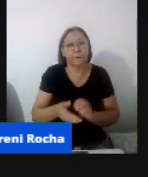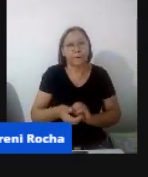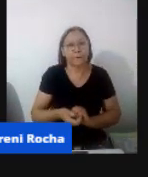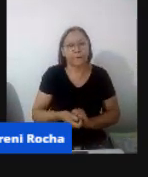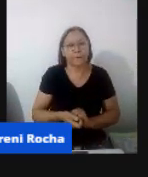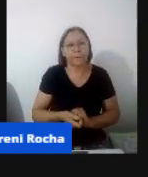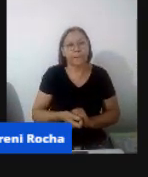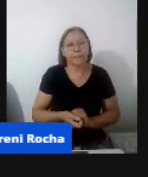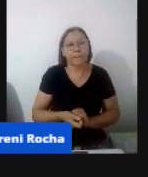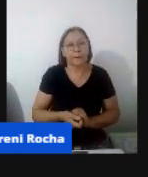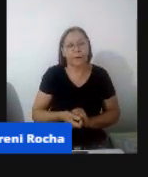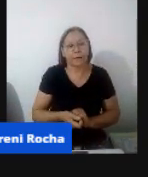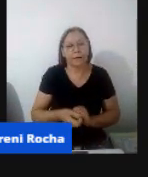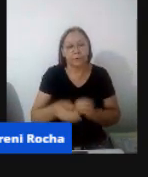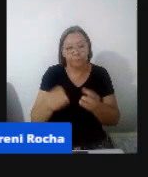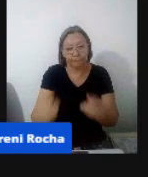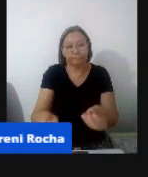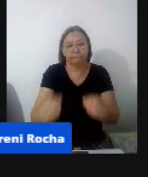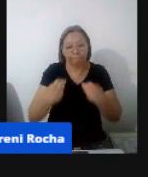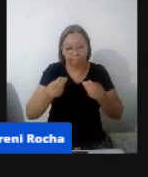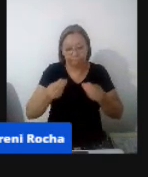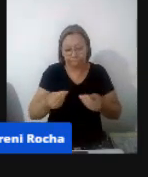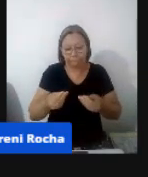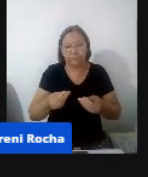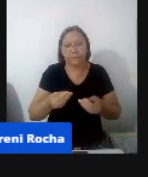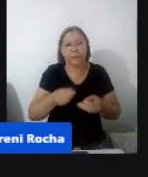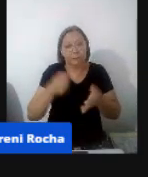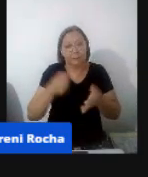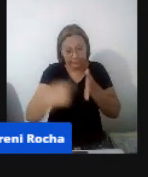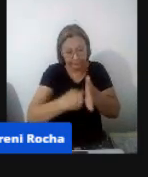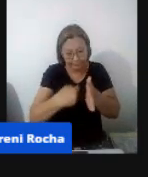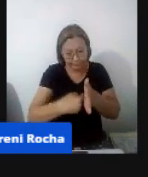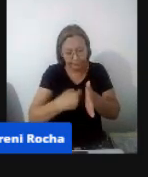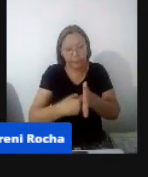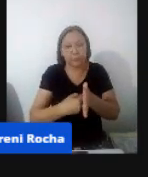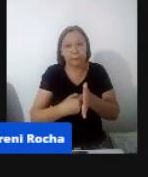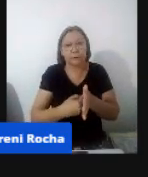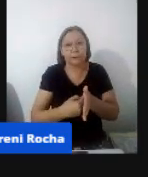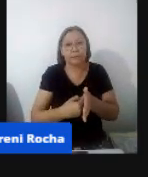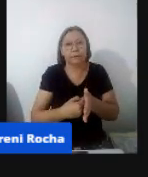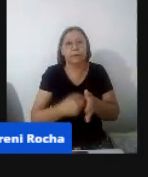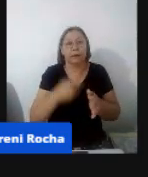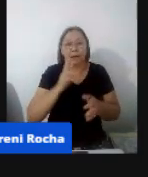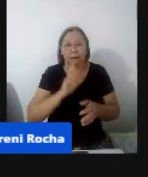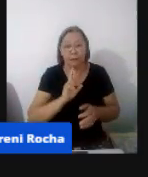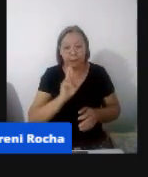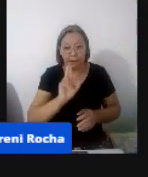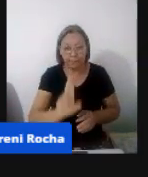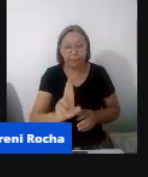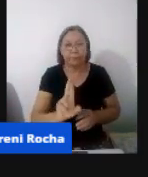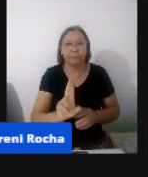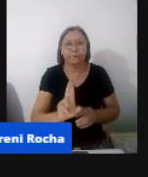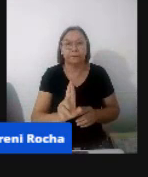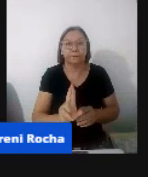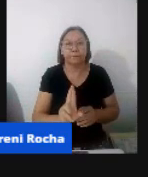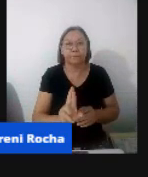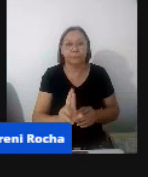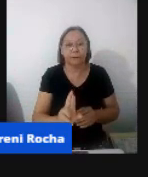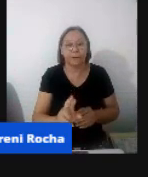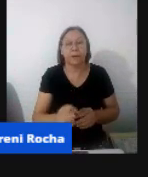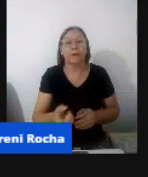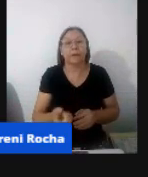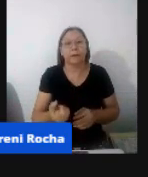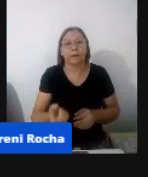Eu recebo esse questionamento e mando o seguinte áudio para o aluno. Na rodada